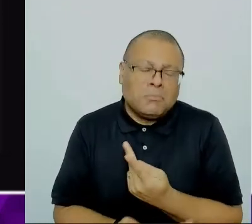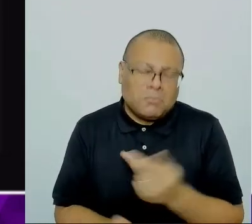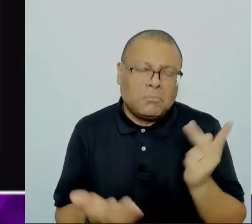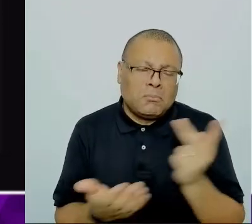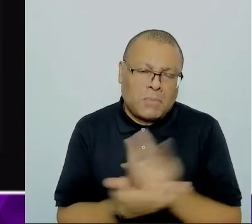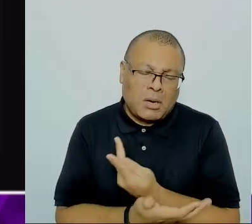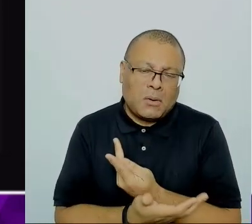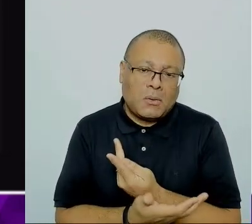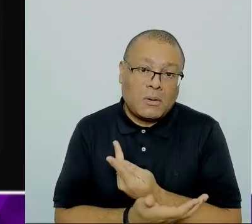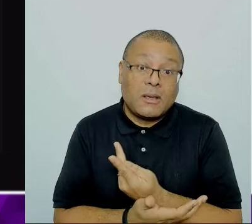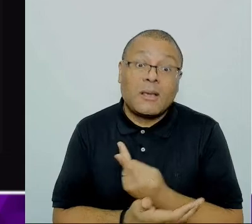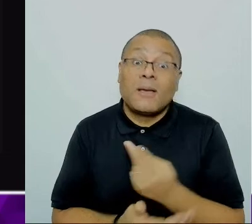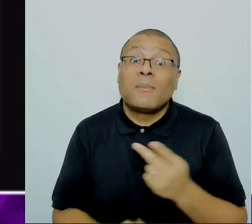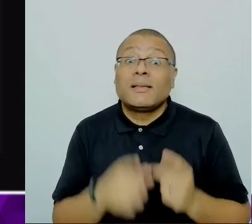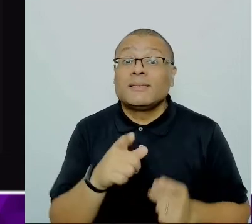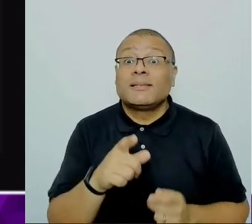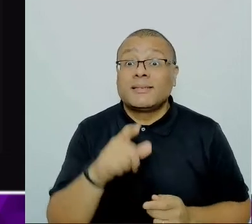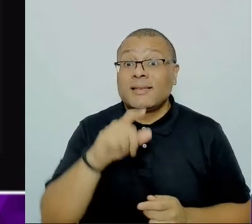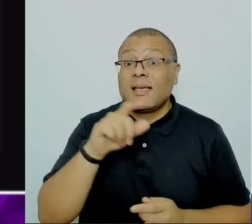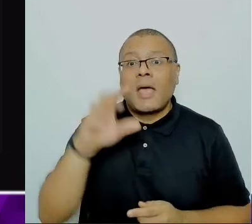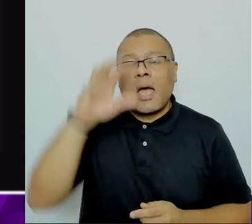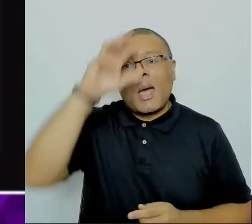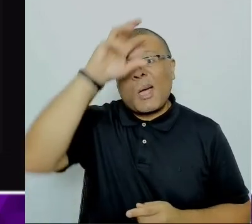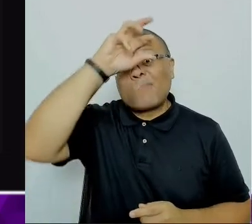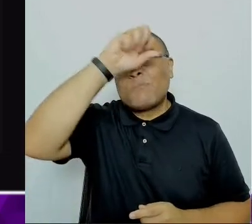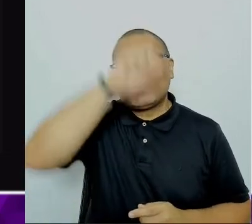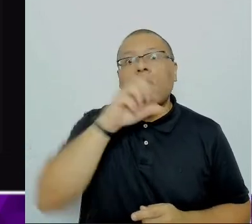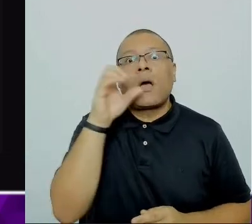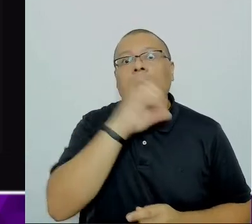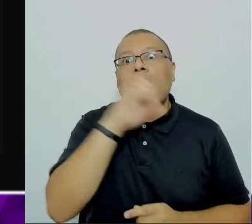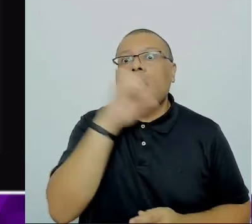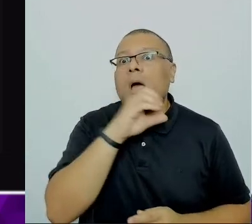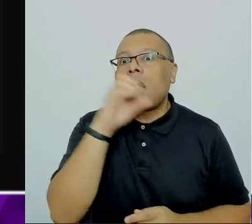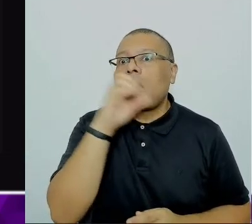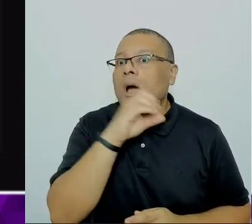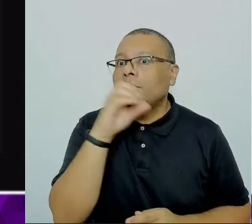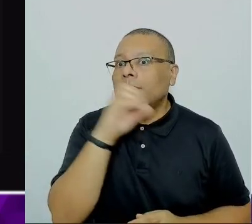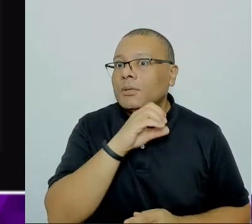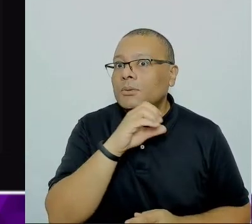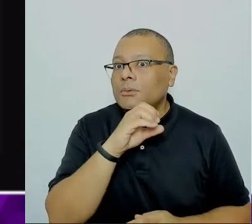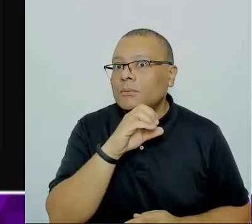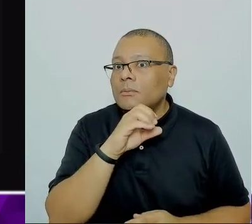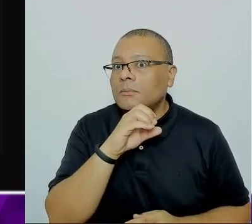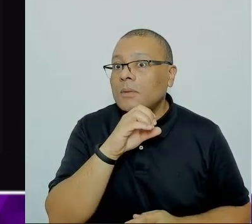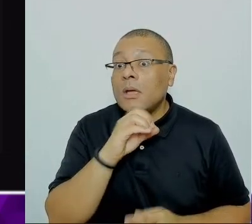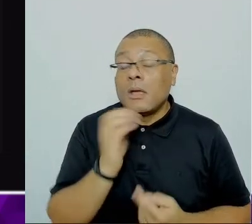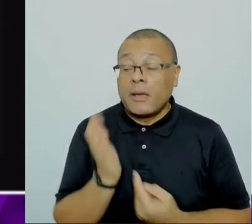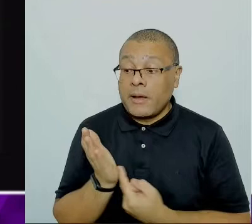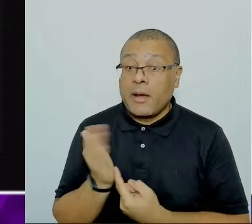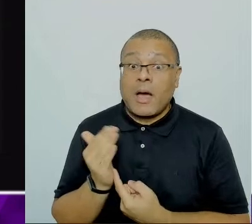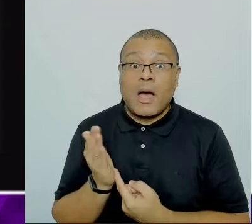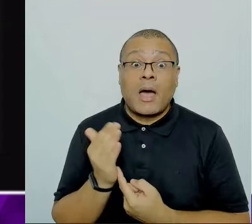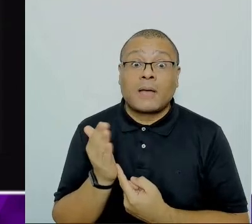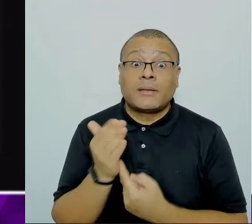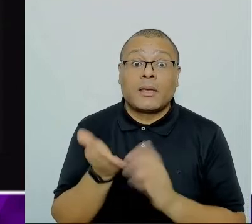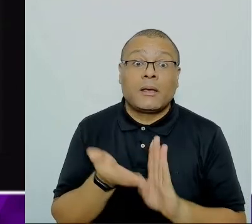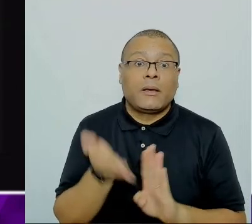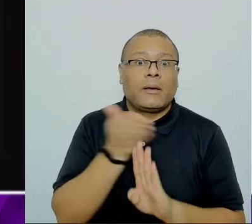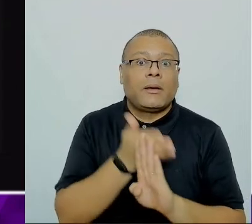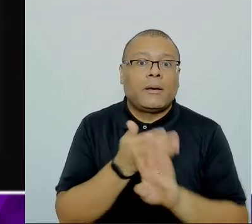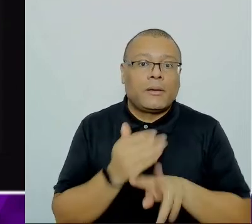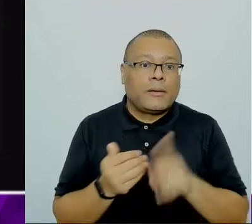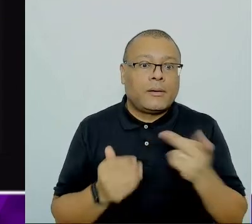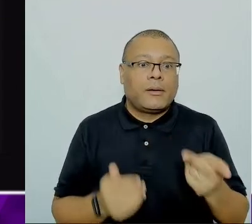Mas Jeff Bezos e a Amazon aprendeu muito com isso. Tanto aprendeu que a tecnologia atrás do Amazon Fire foi utilizada